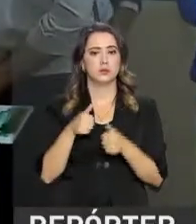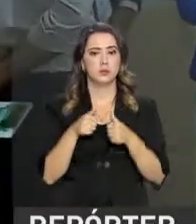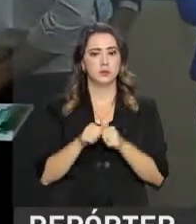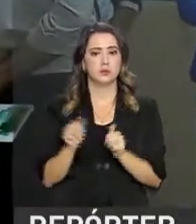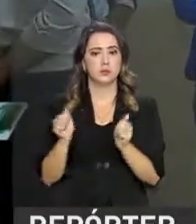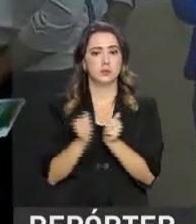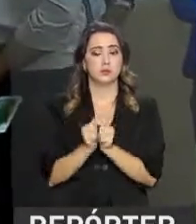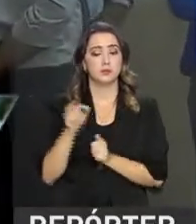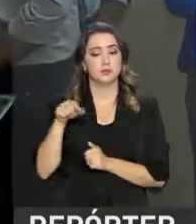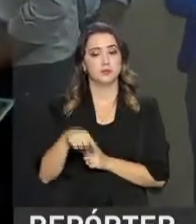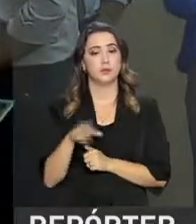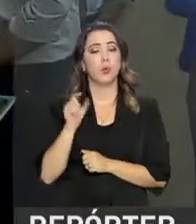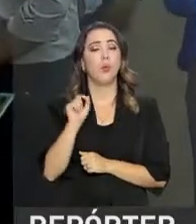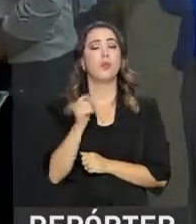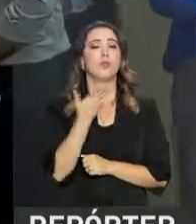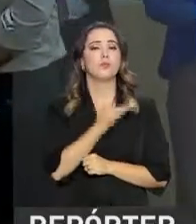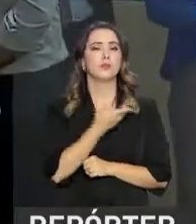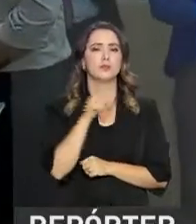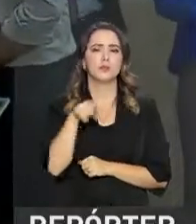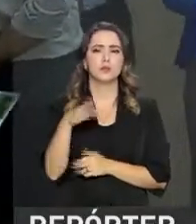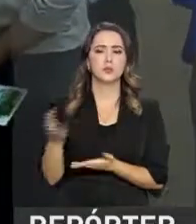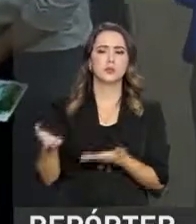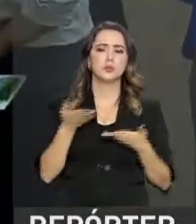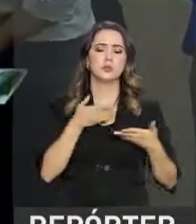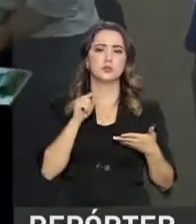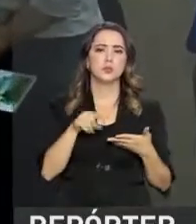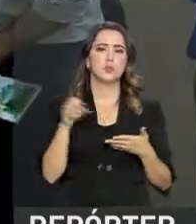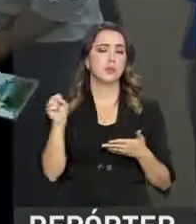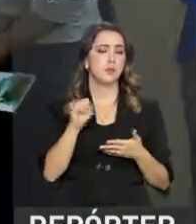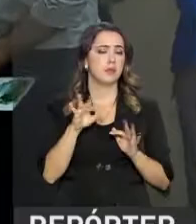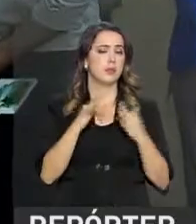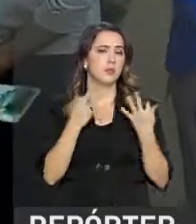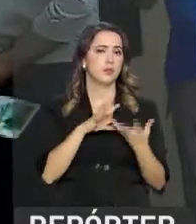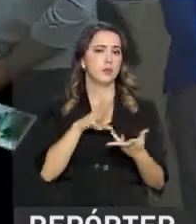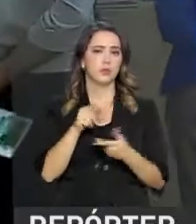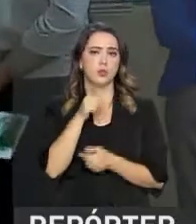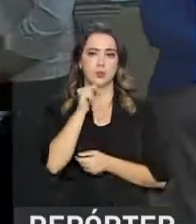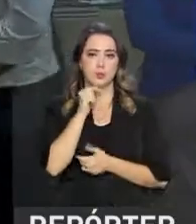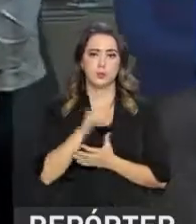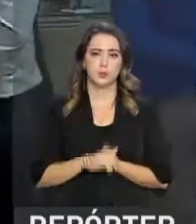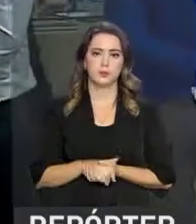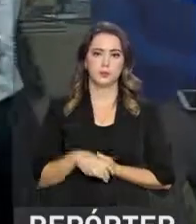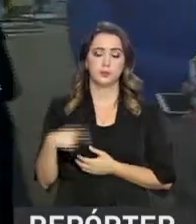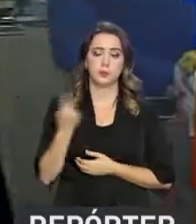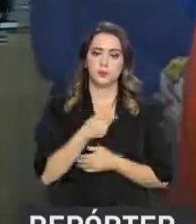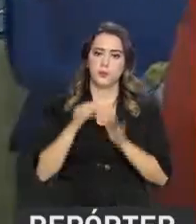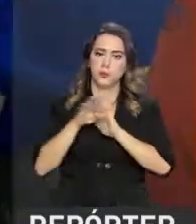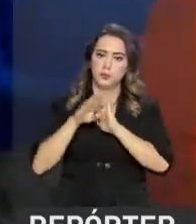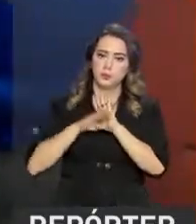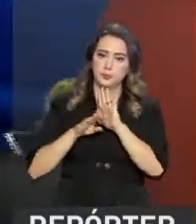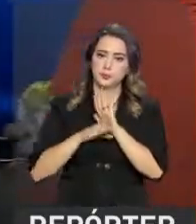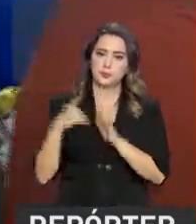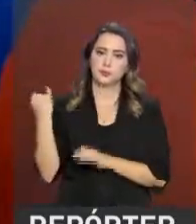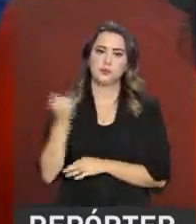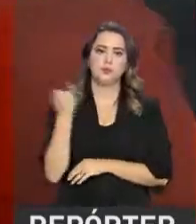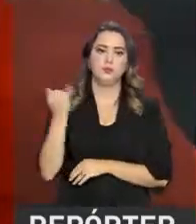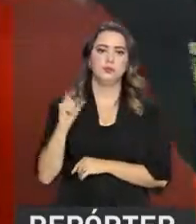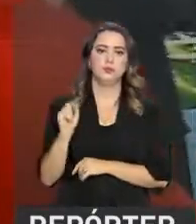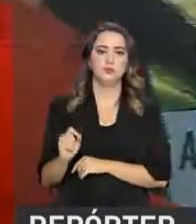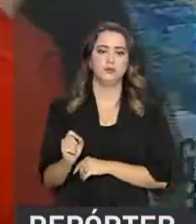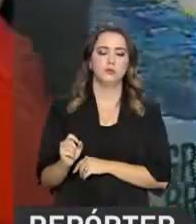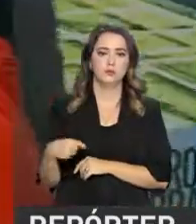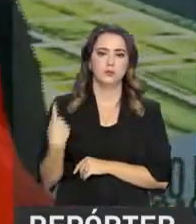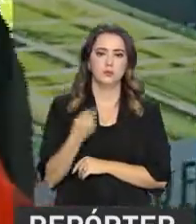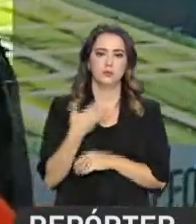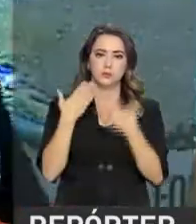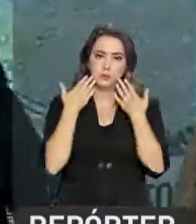na Expo. Enfim, o que é que vocês da CNA trouxeram para o 8º Fórum Mundial da Água? Bem, estamos com uma programação muito interessante, né, onde a gente